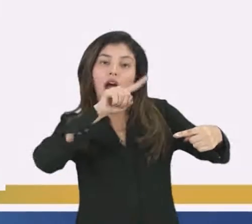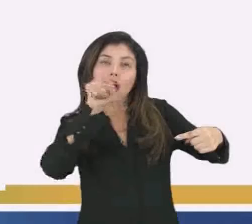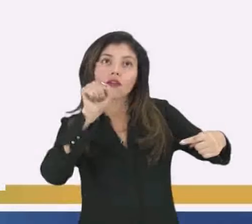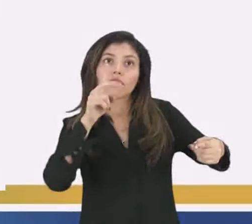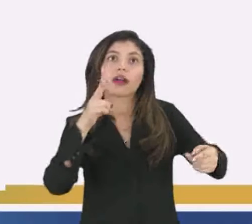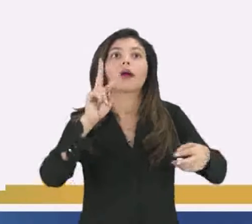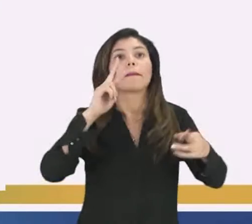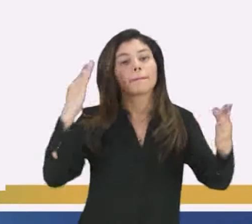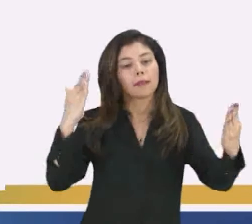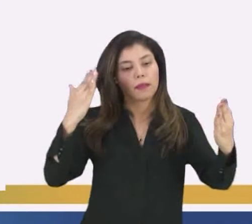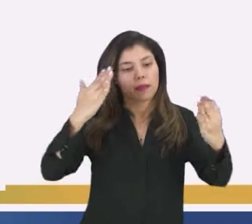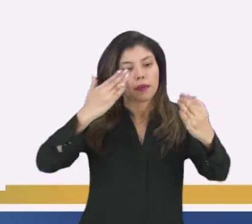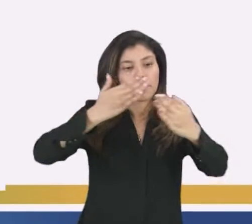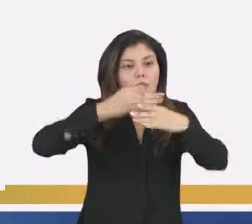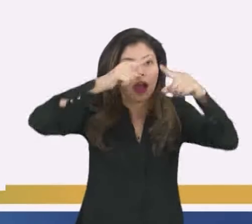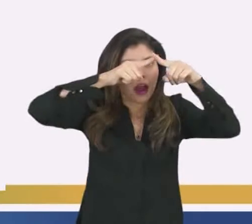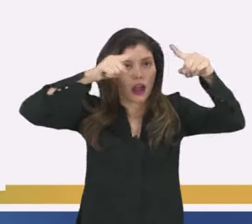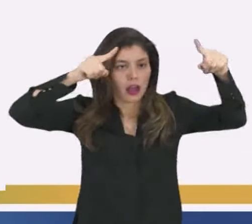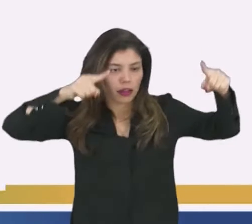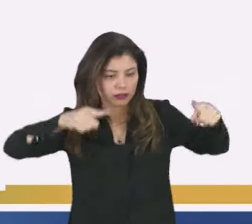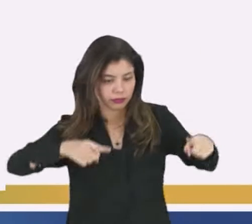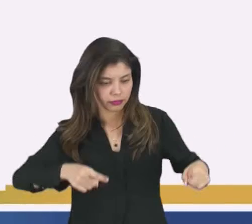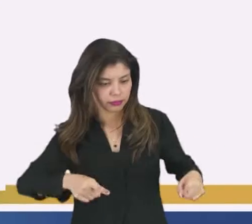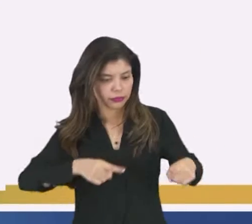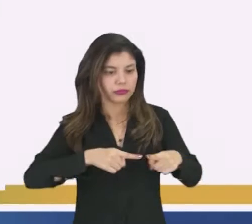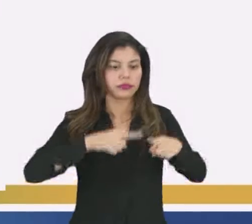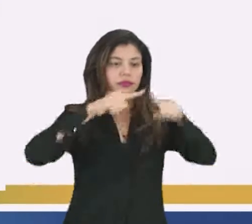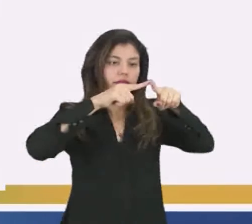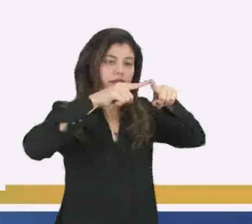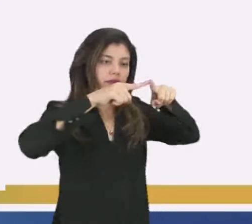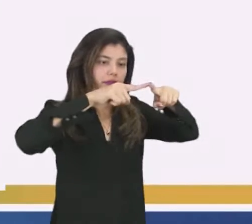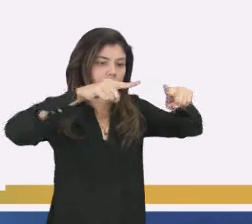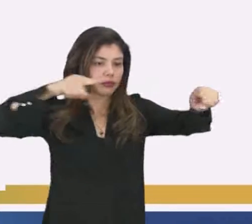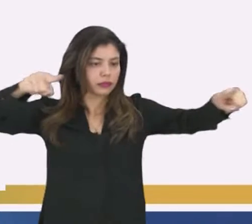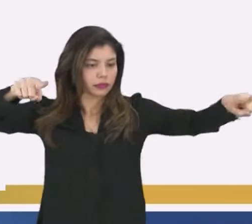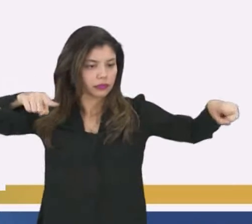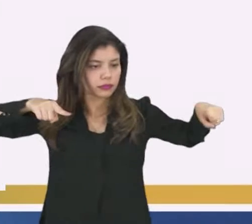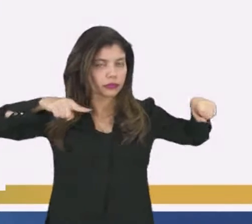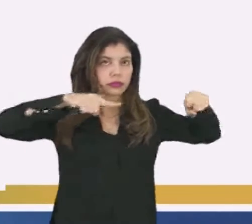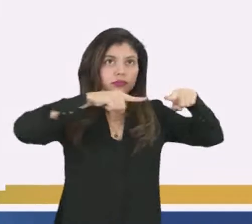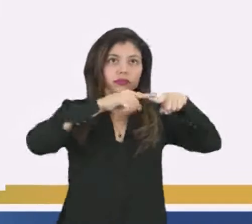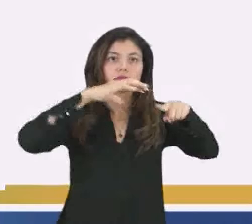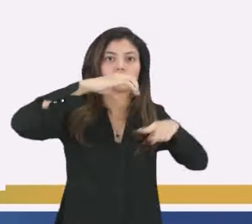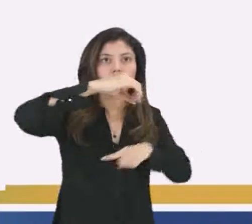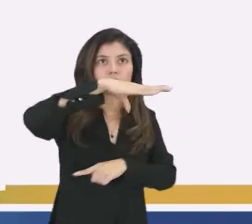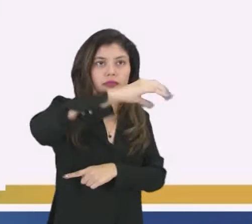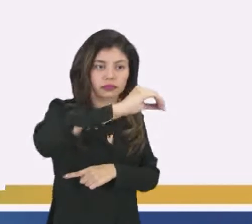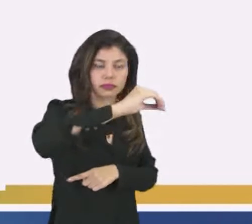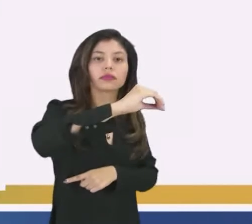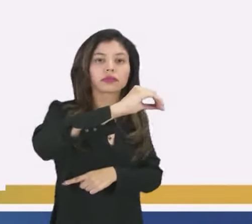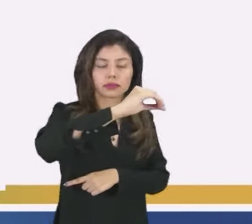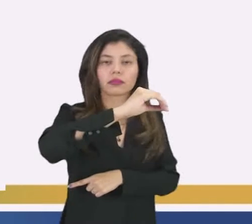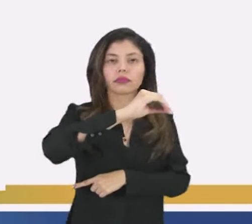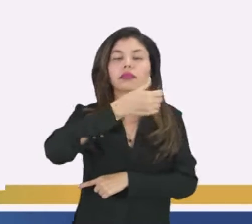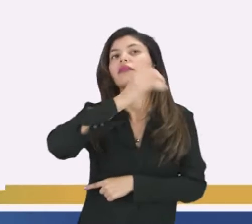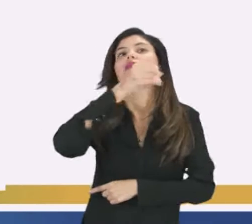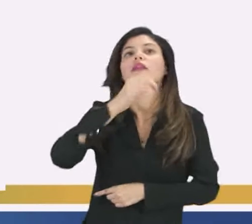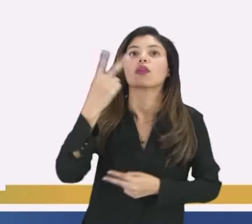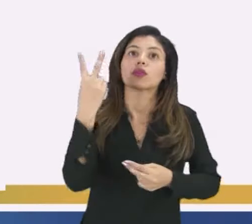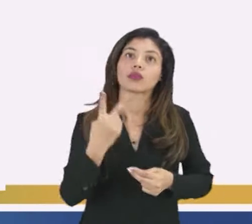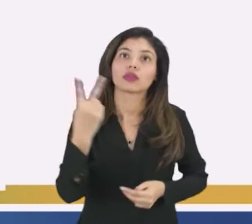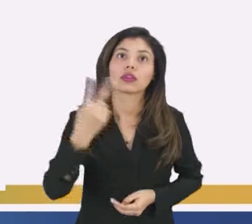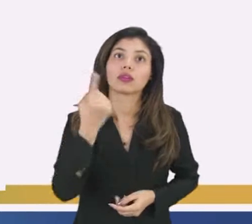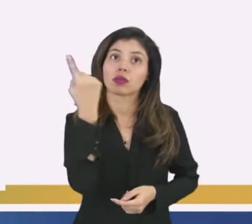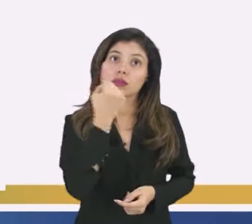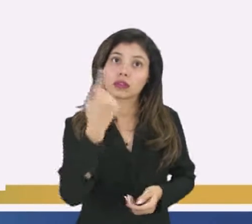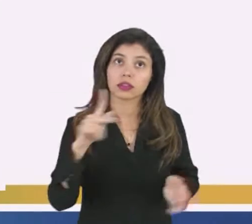ser perpendicular à reta do plano beta, porque forma um ângulo de quê? 90 graus, ok? Então, dois planos são perpendiculares